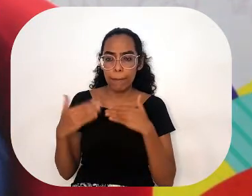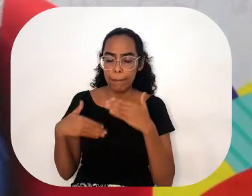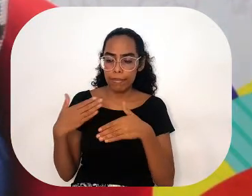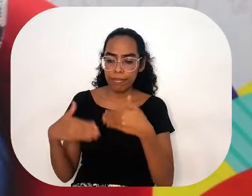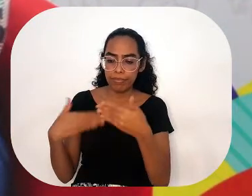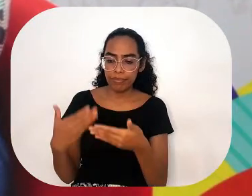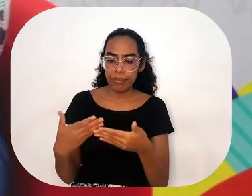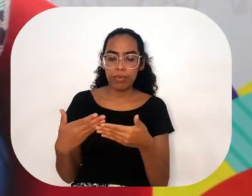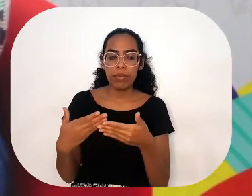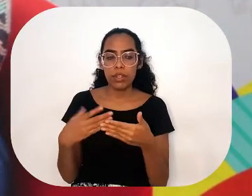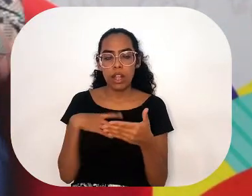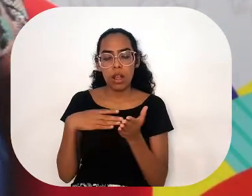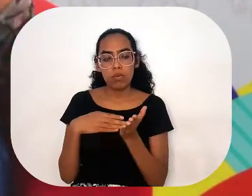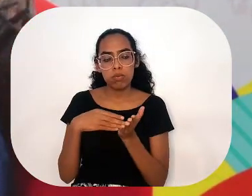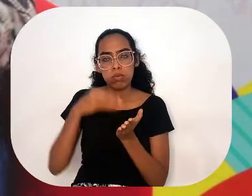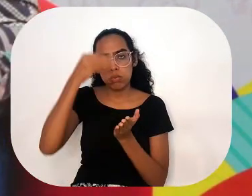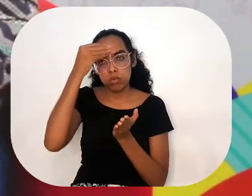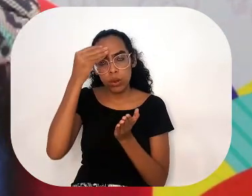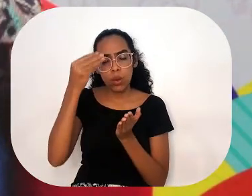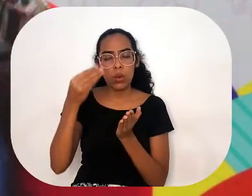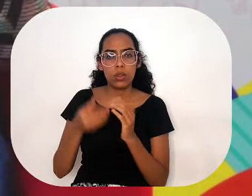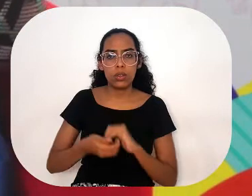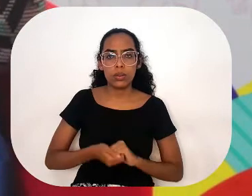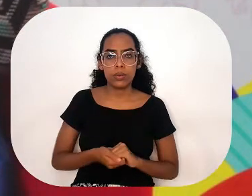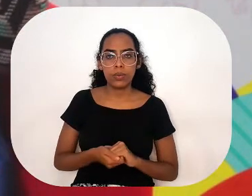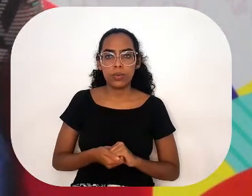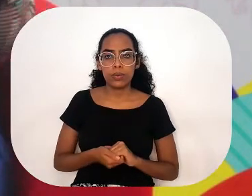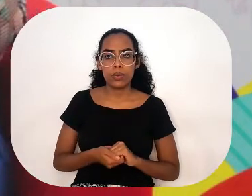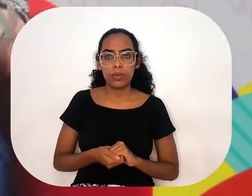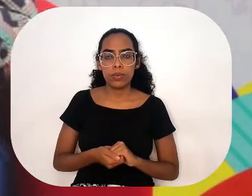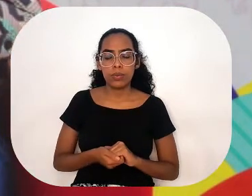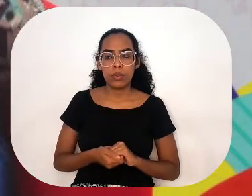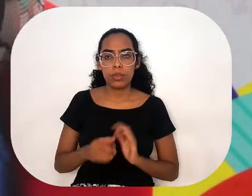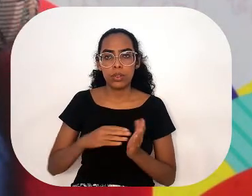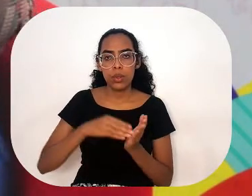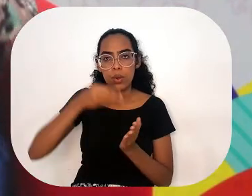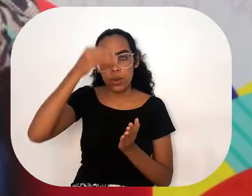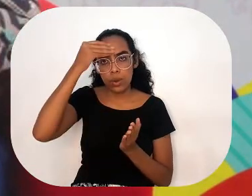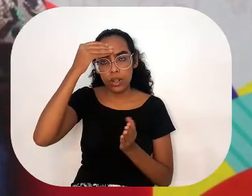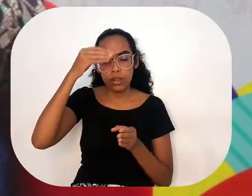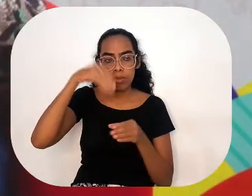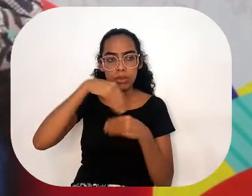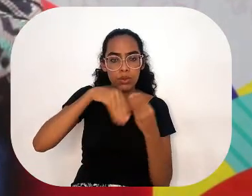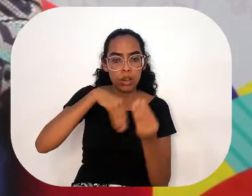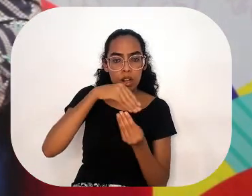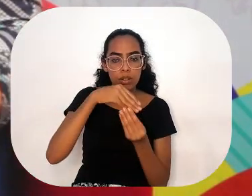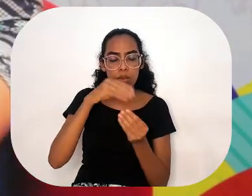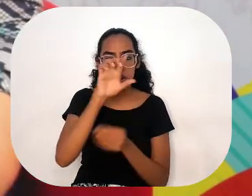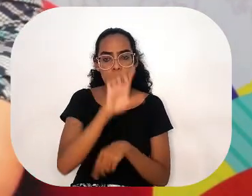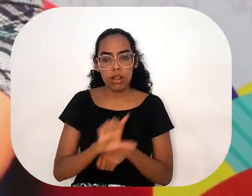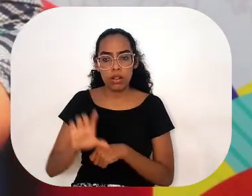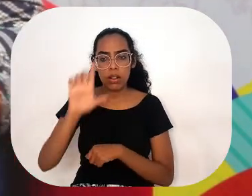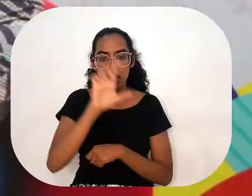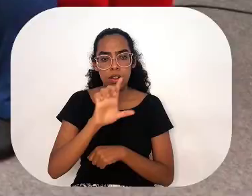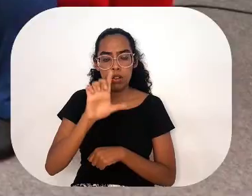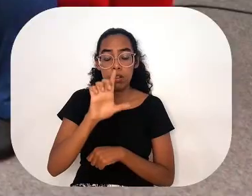essas nossas criações né Tiago teóricas a essa dimensão do literário como ele é importante